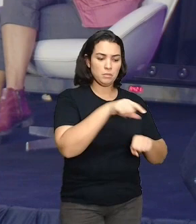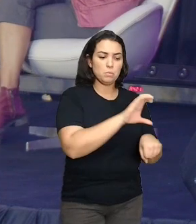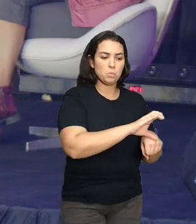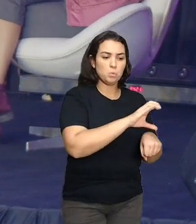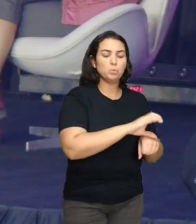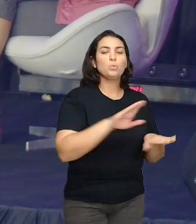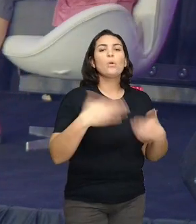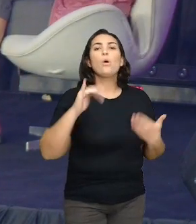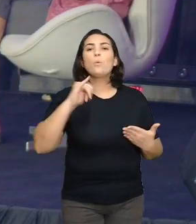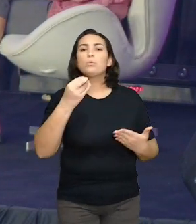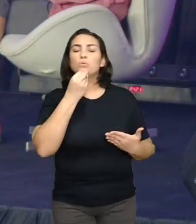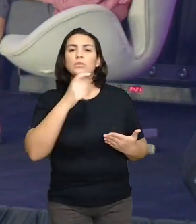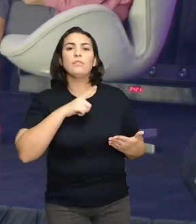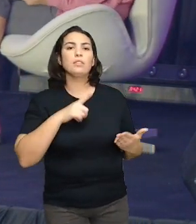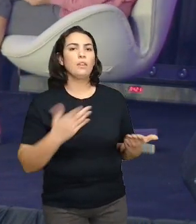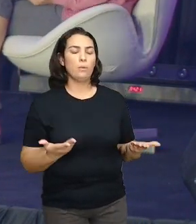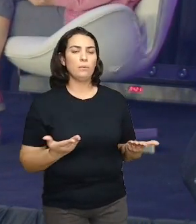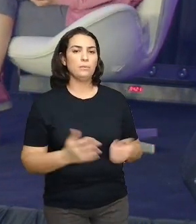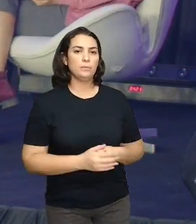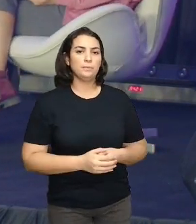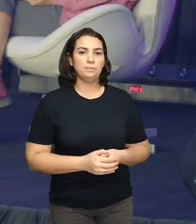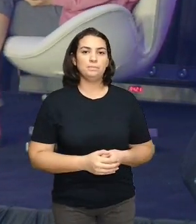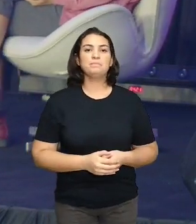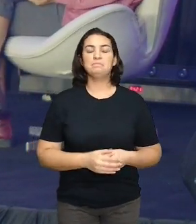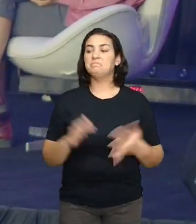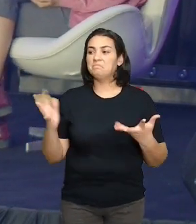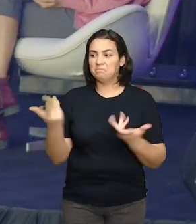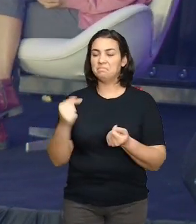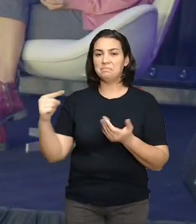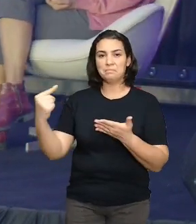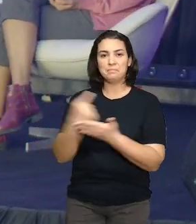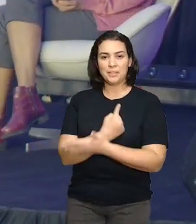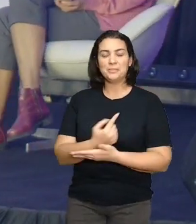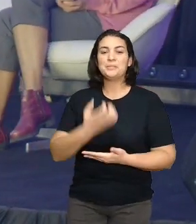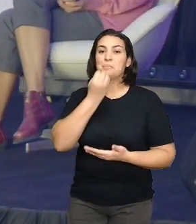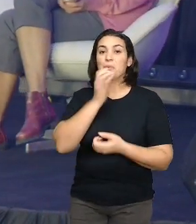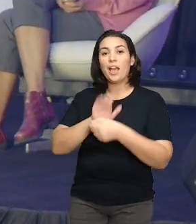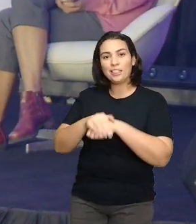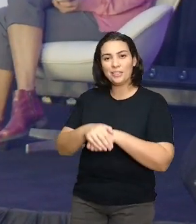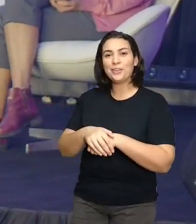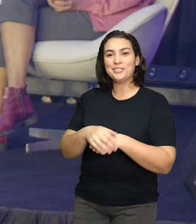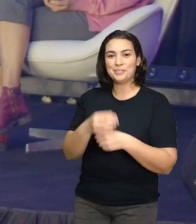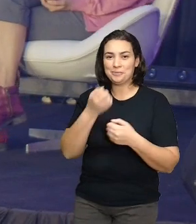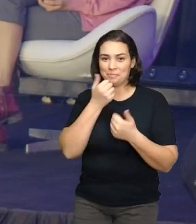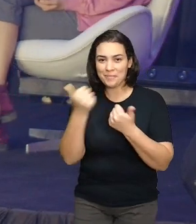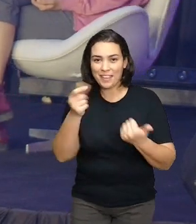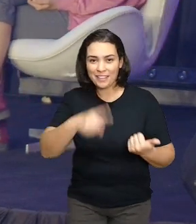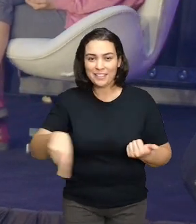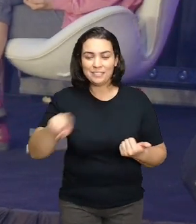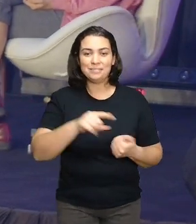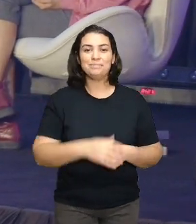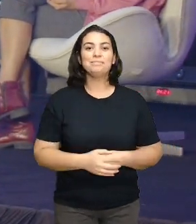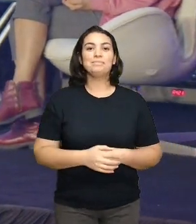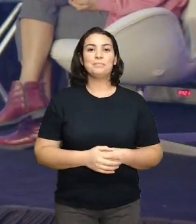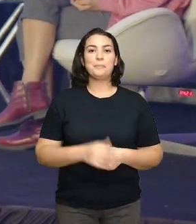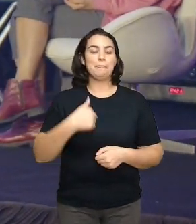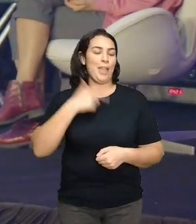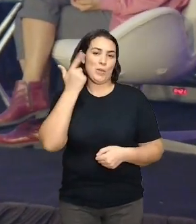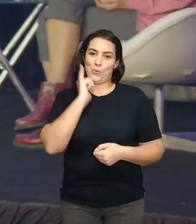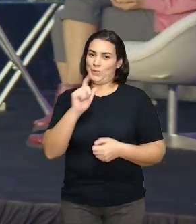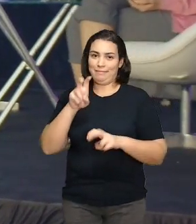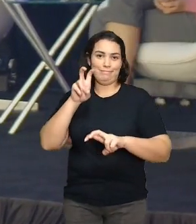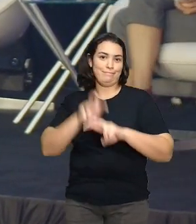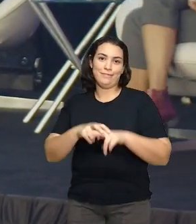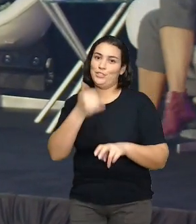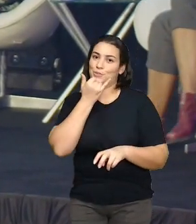oferecida aqui. Excelente. Boa noite, pessoal, tudo bem? Eu não consigo ficar sentada,